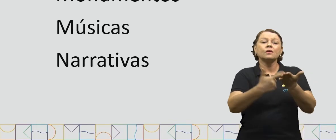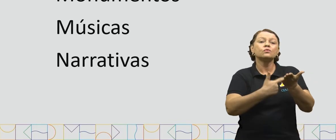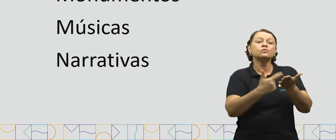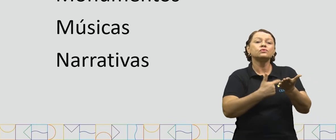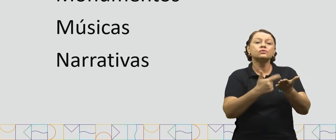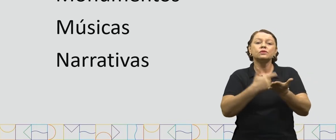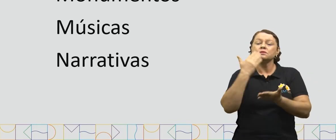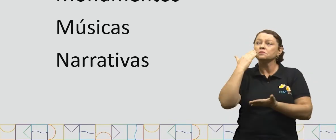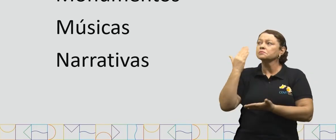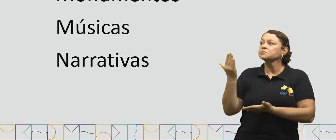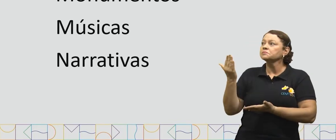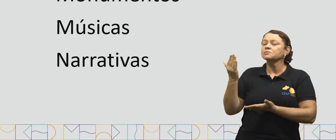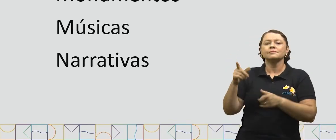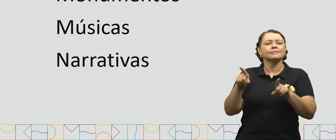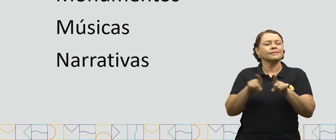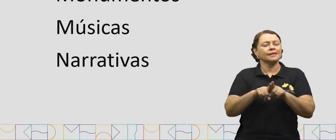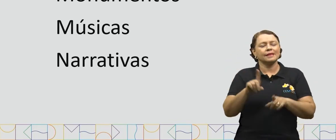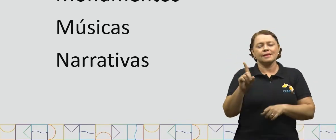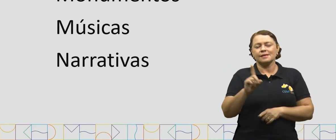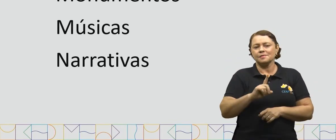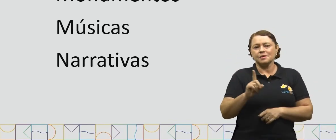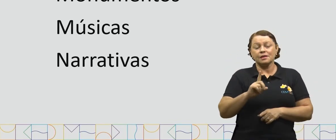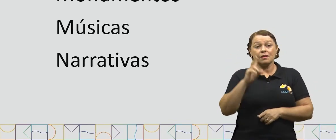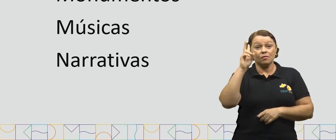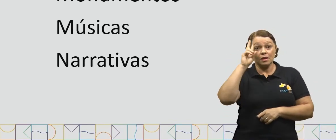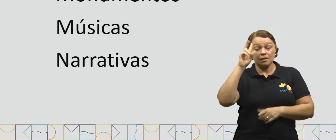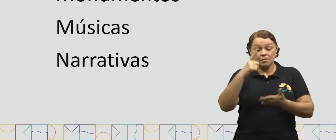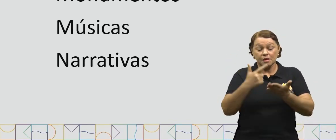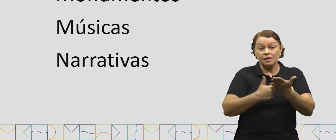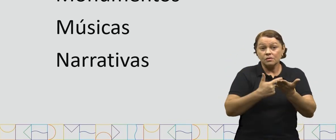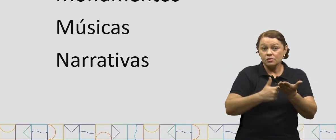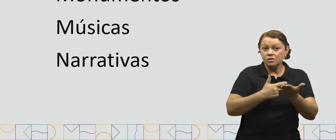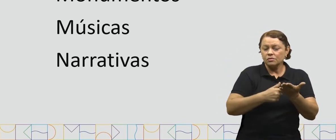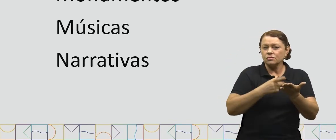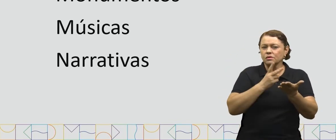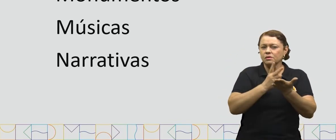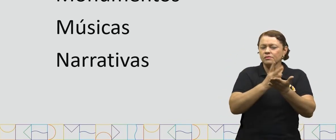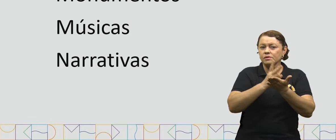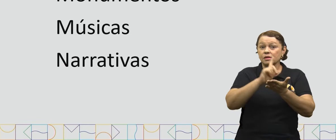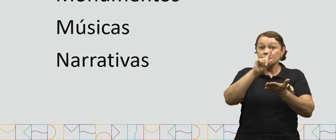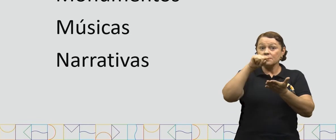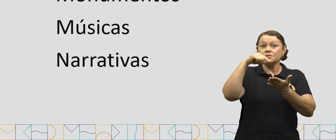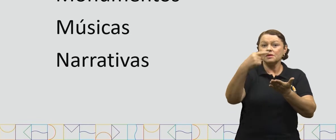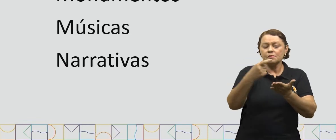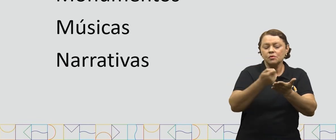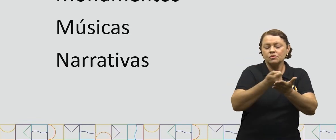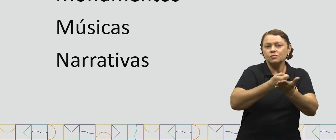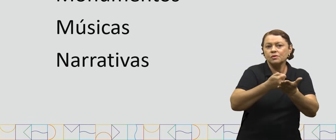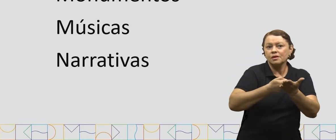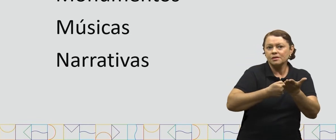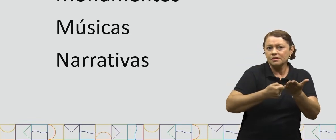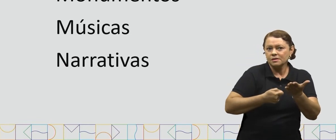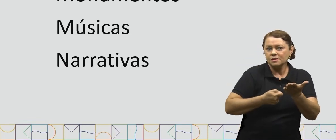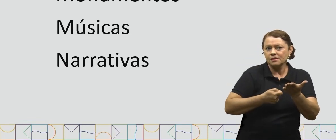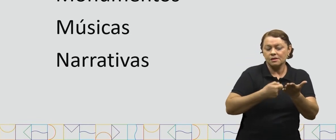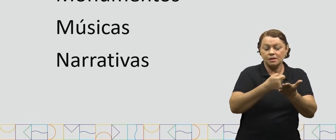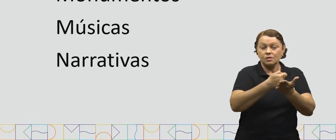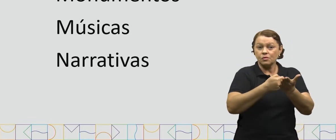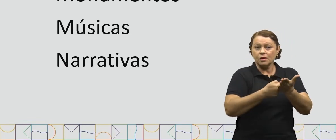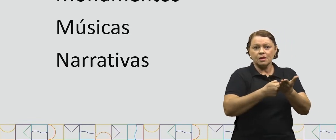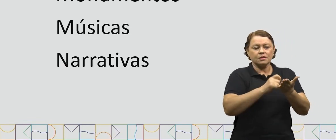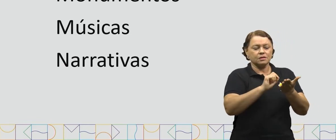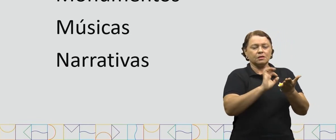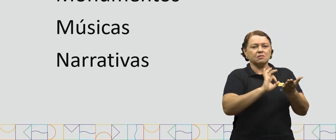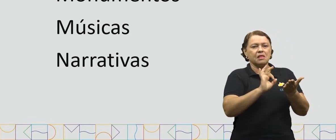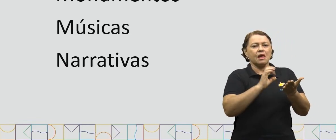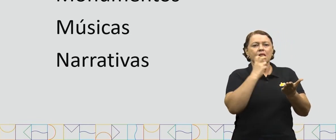os livros? Também não. Lembrando que os livros vieram com a escrita, né? O registro já fica de forma